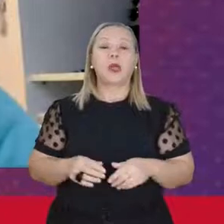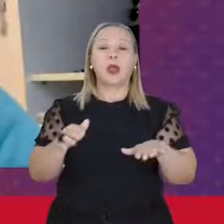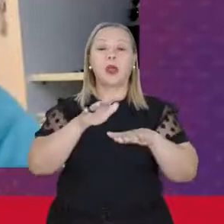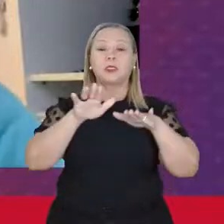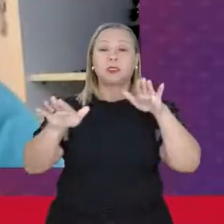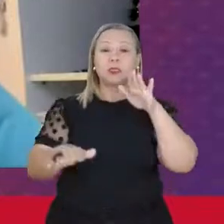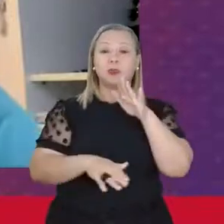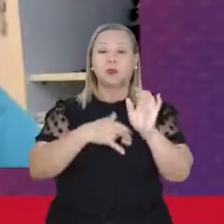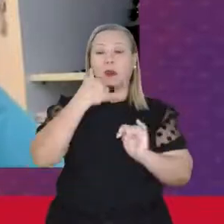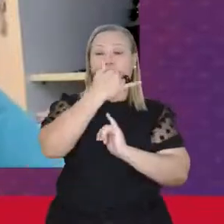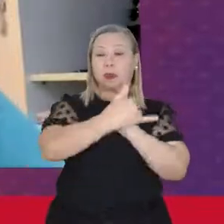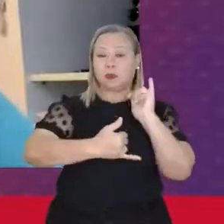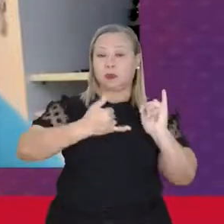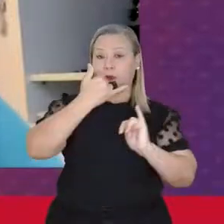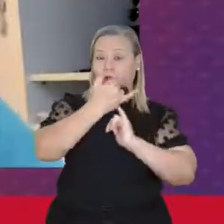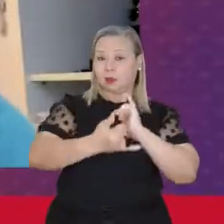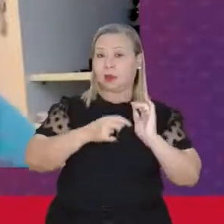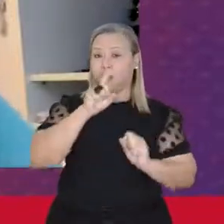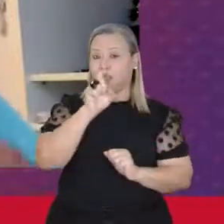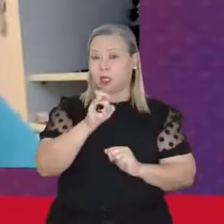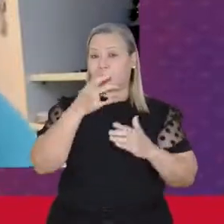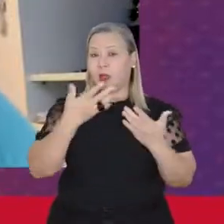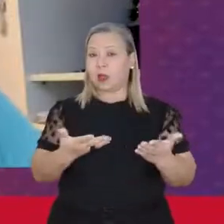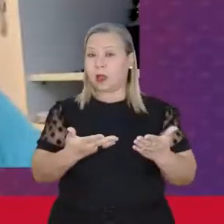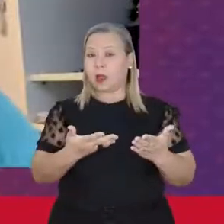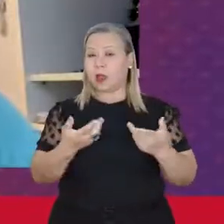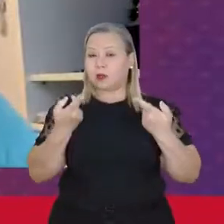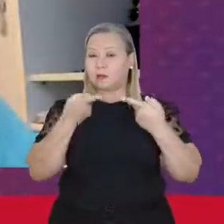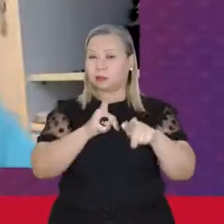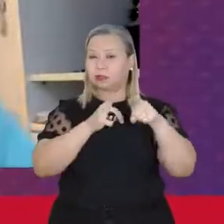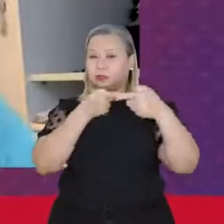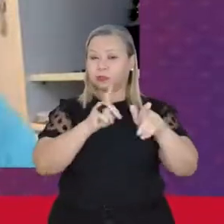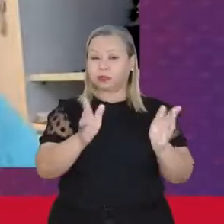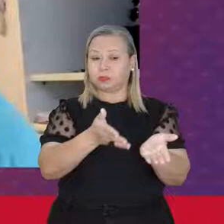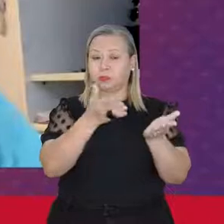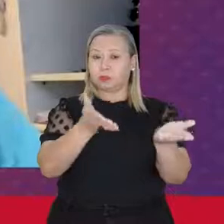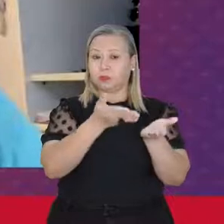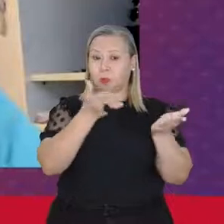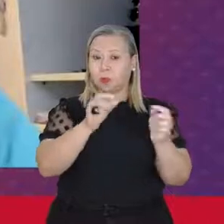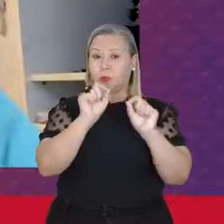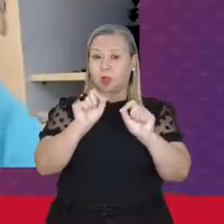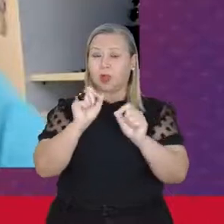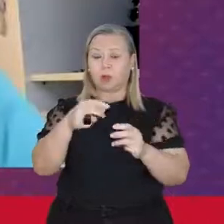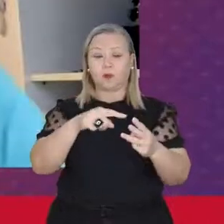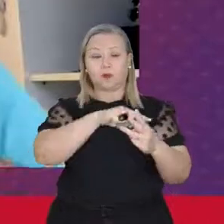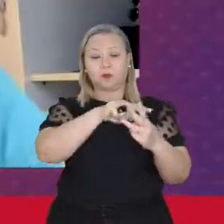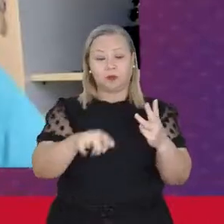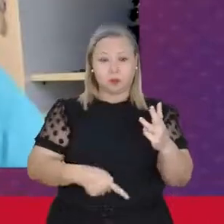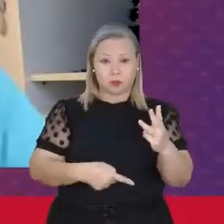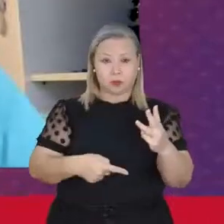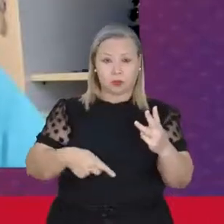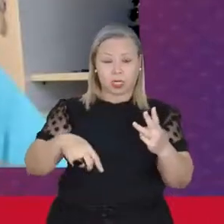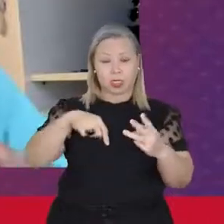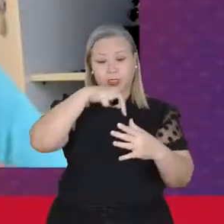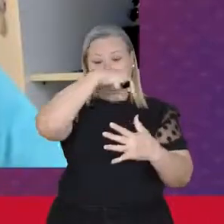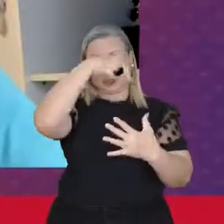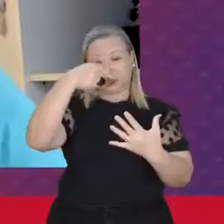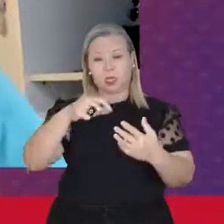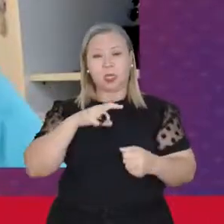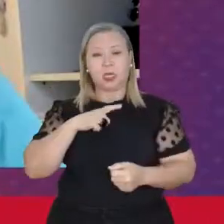desigualdade digital, ela é provocada por 3 fatores. Nós temos o alto custo,